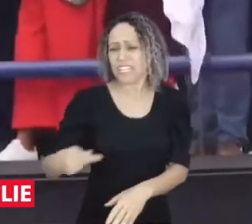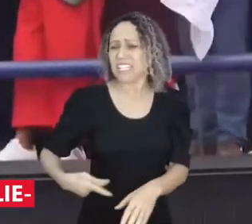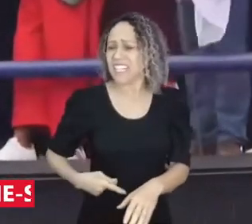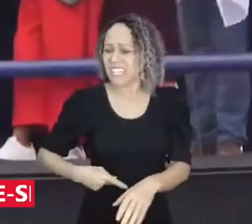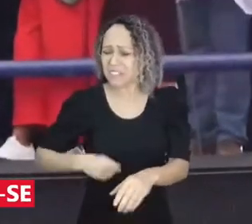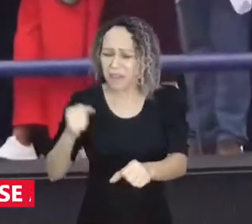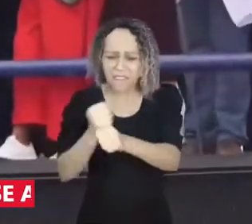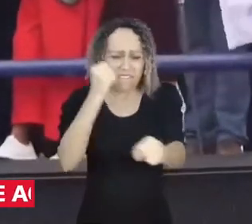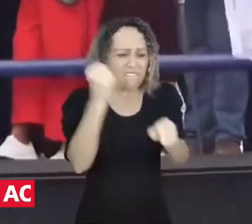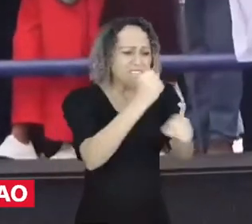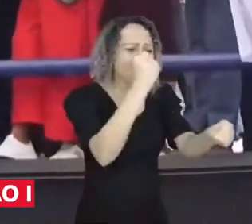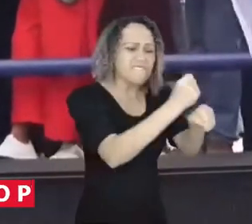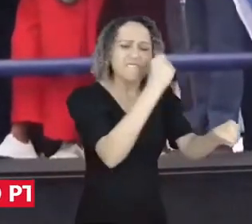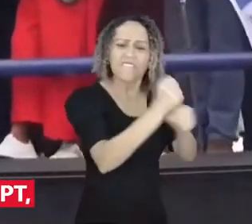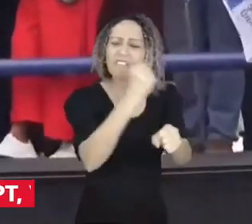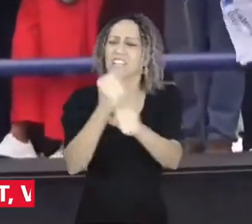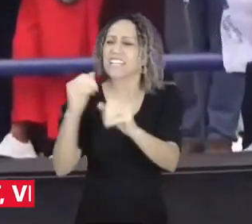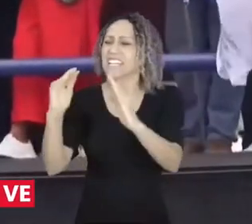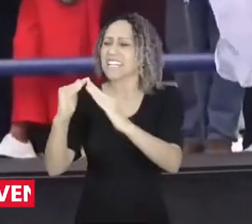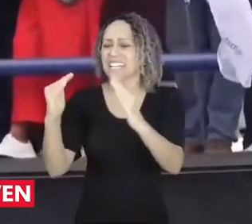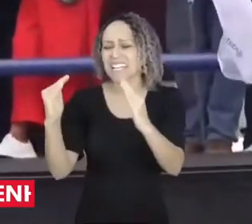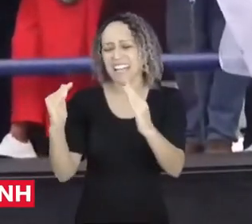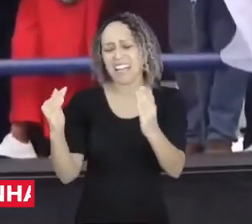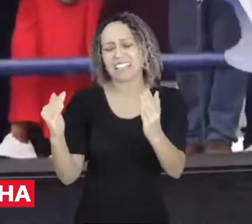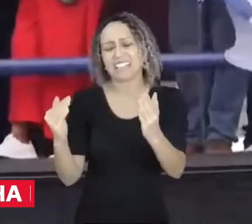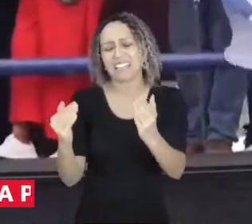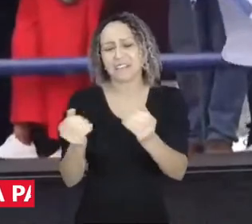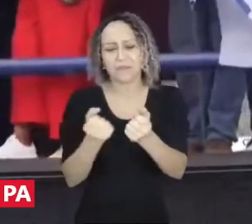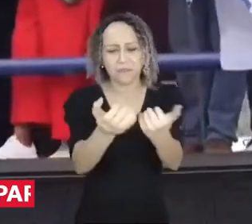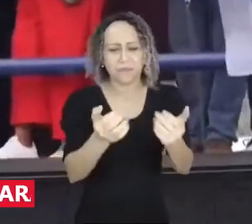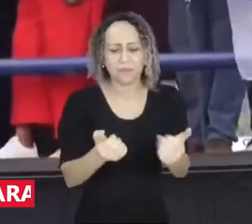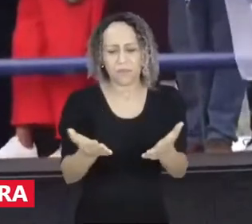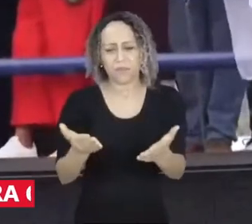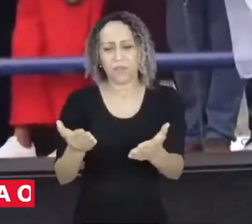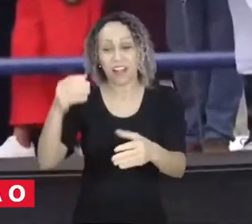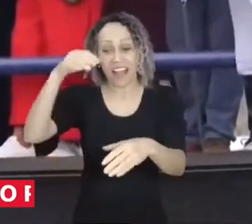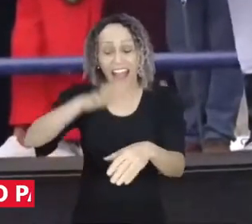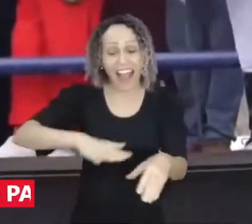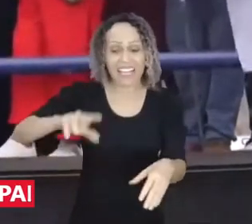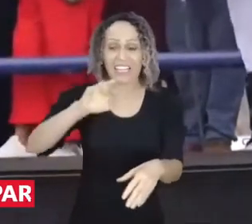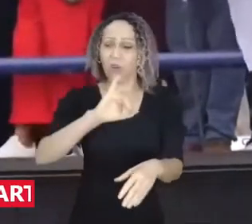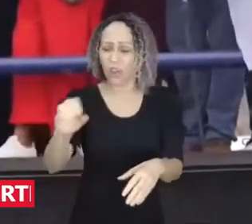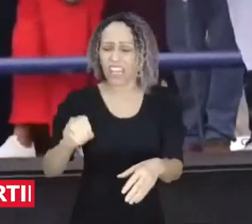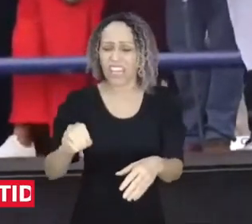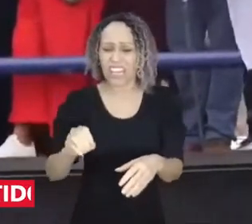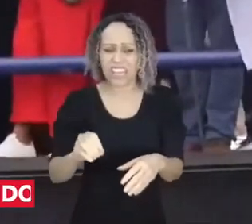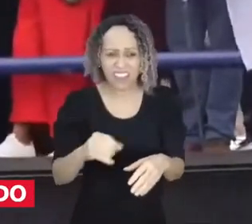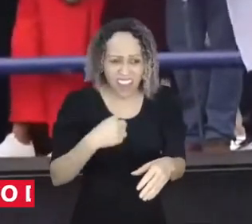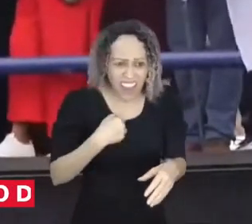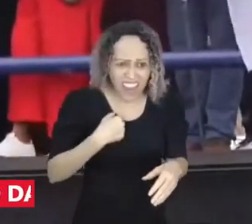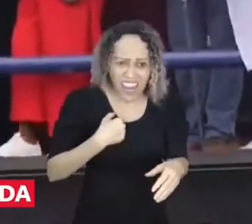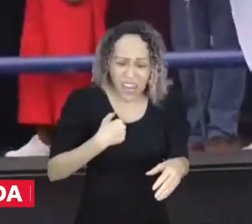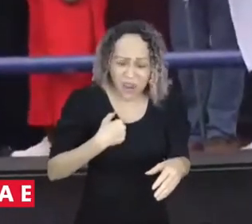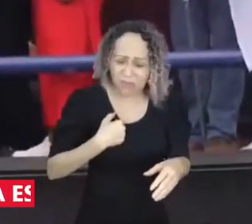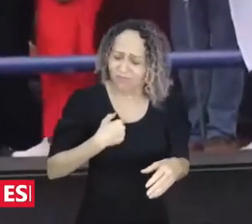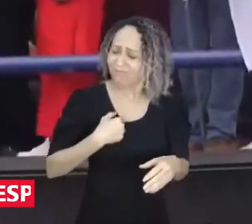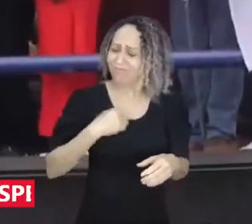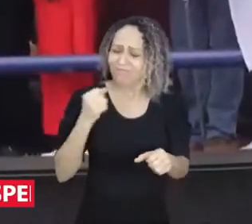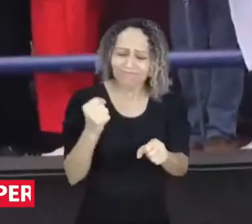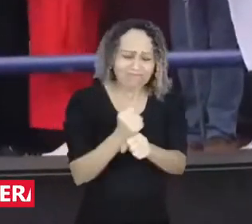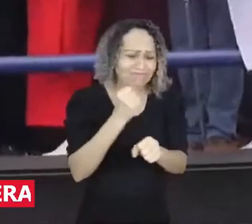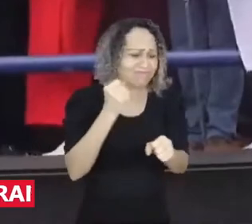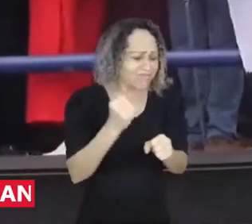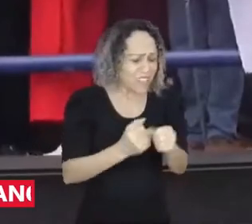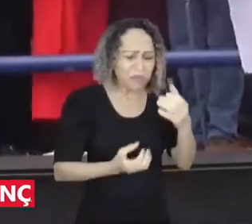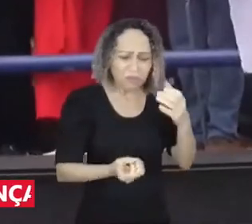Romeu. Nunca gerou-se tanto emprego como gerou no tempo que eu era presidente da República.